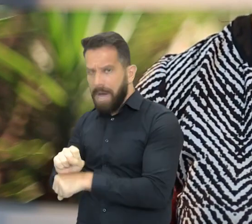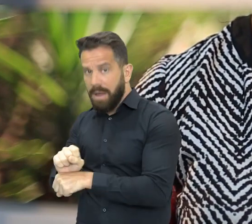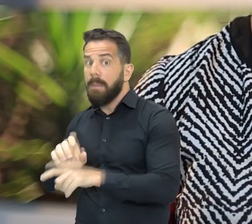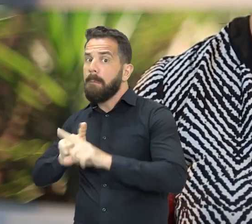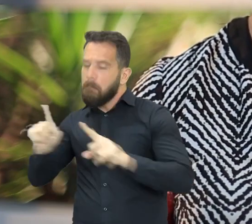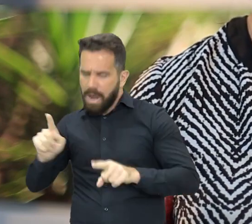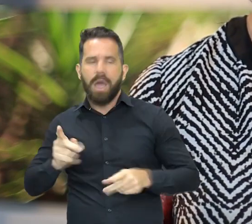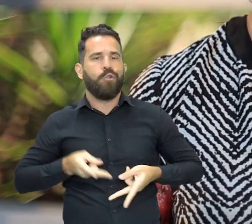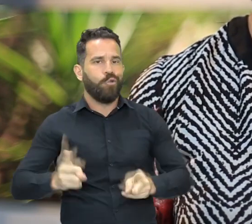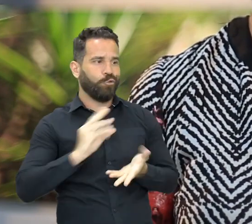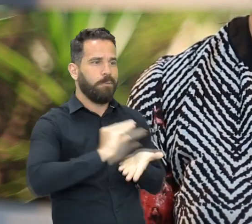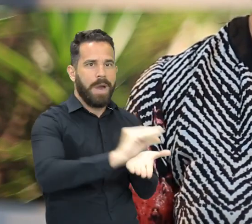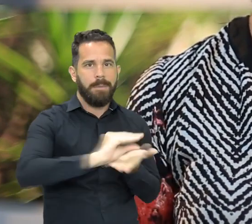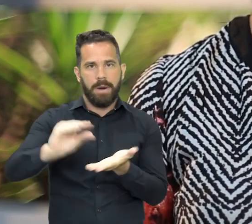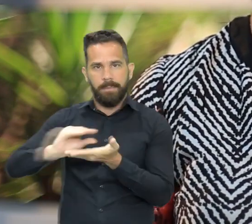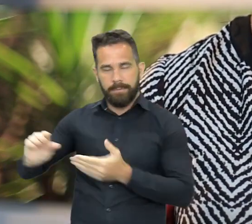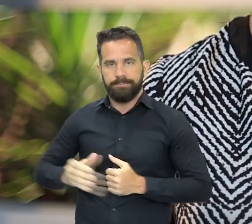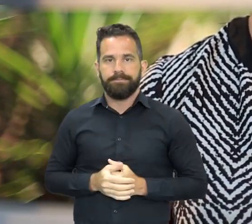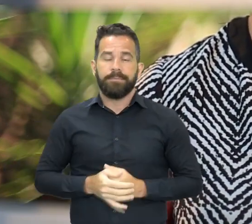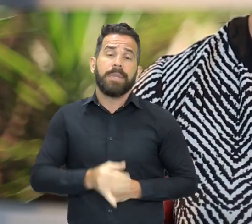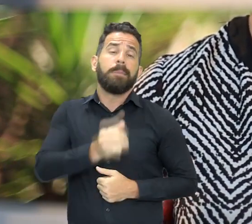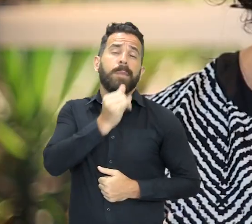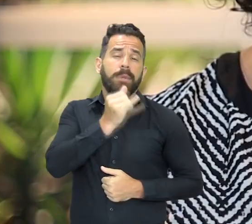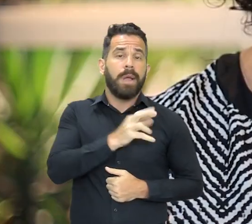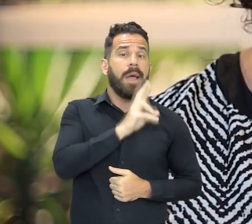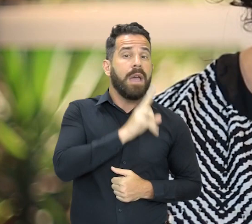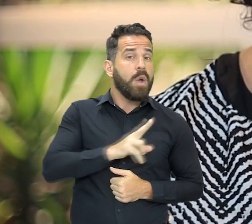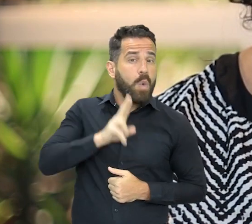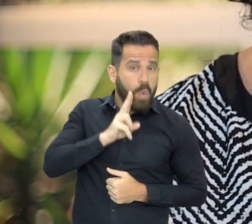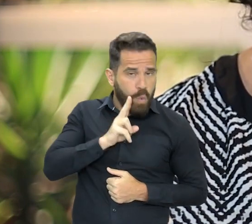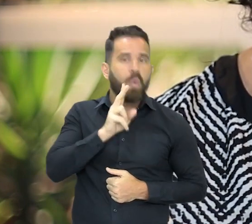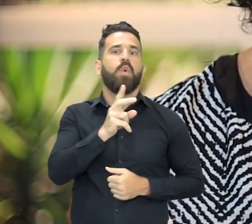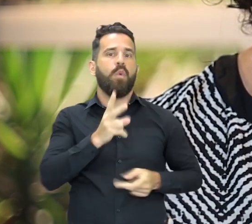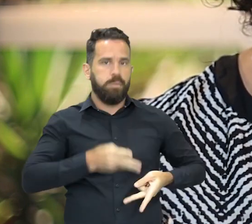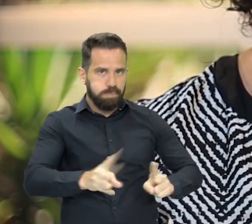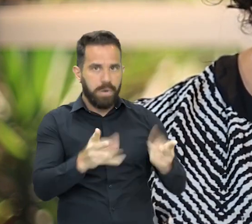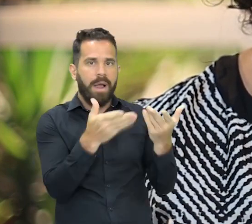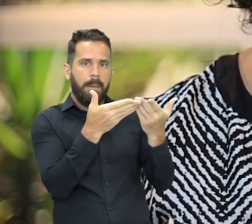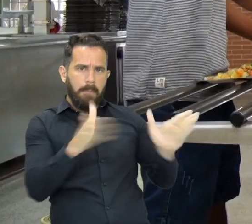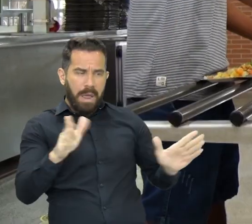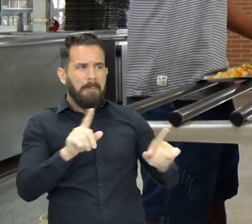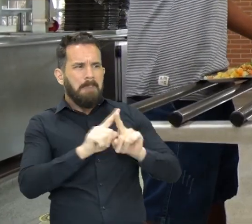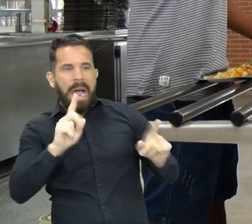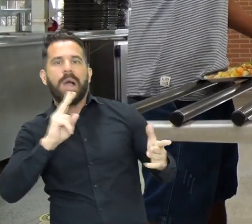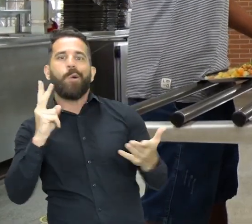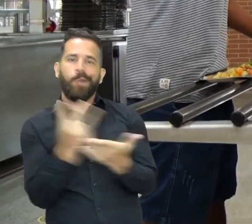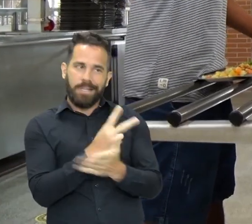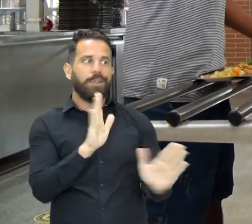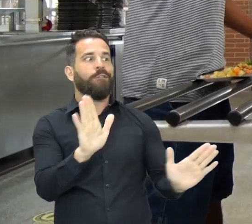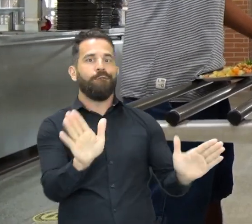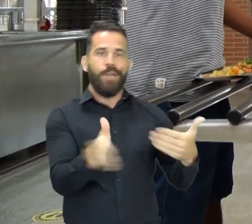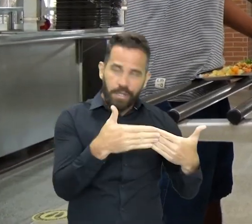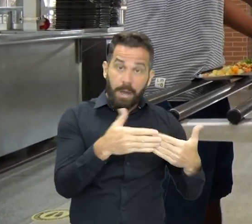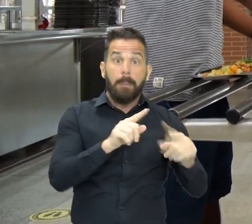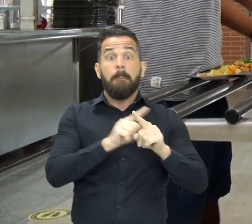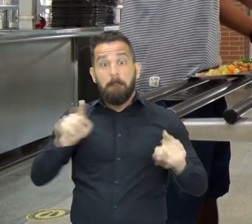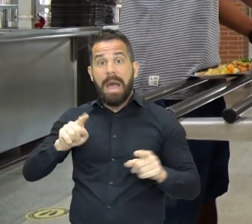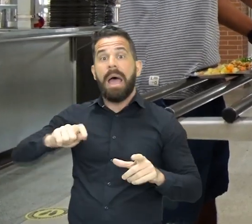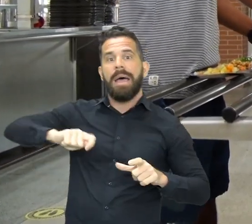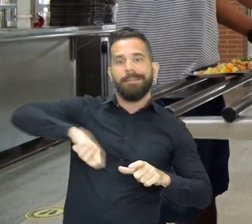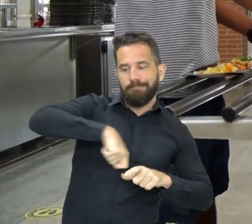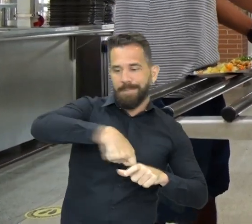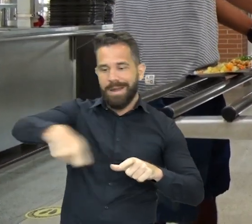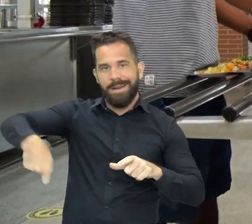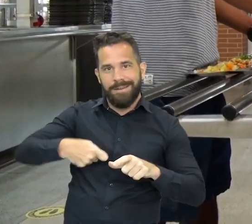que as atividades fossem suspensas. Então, de imediatamente, nós mantivemos o restaurante funcionando, até que ele teve